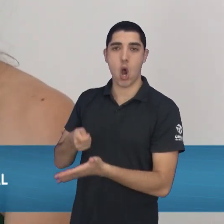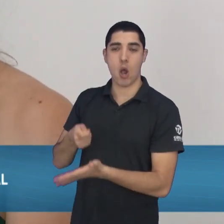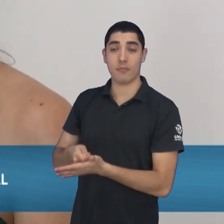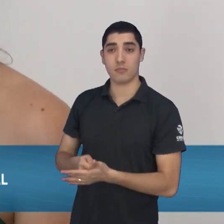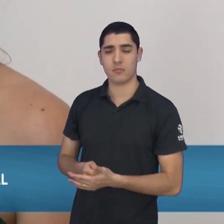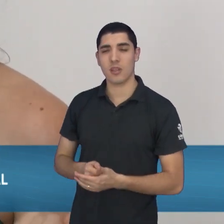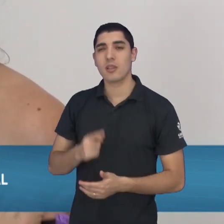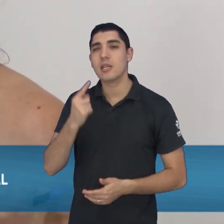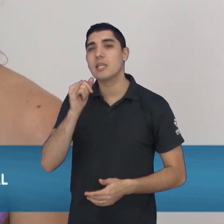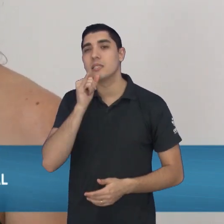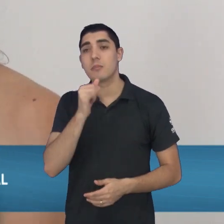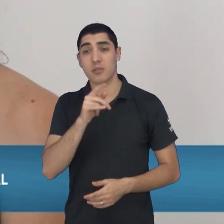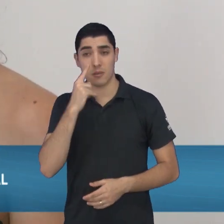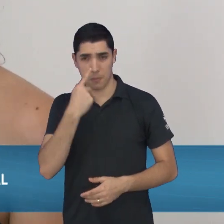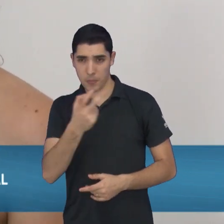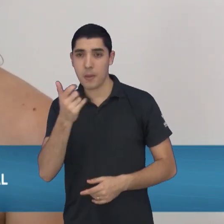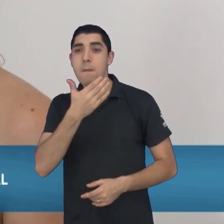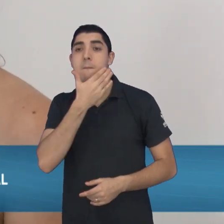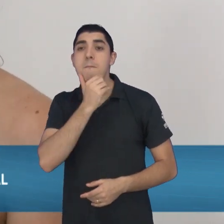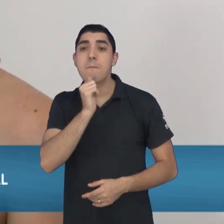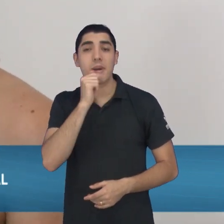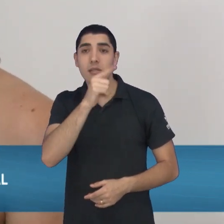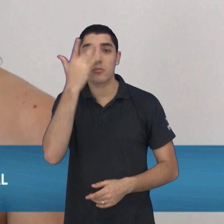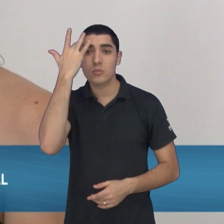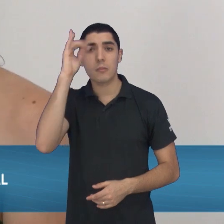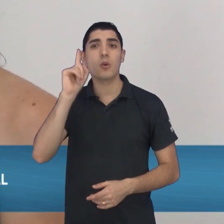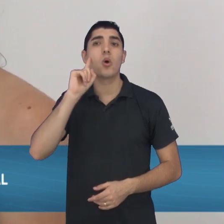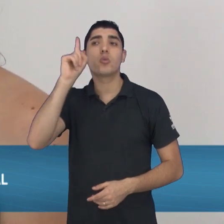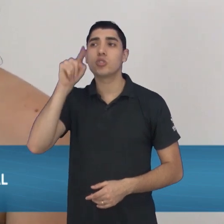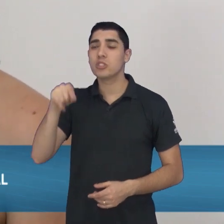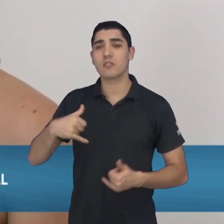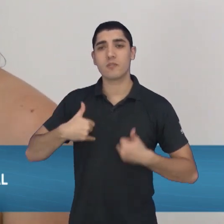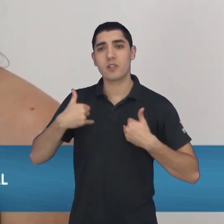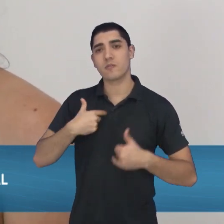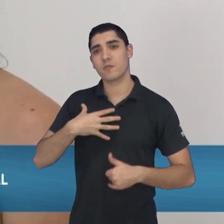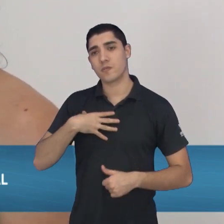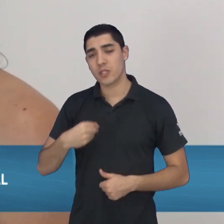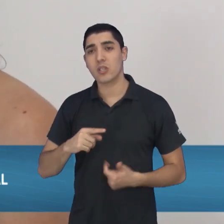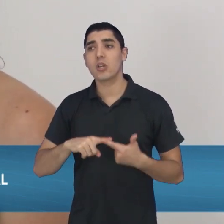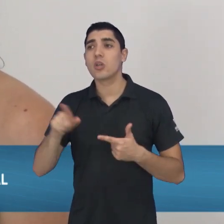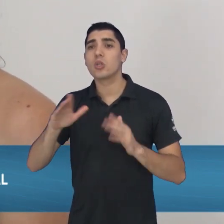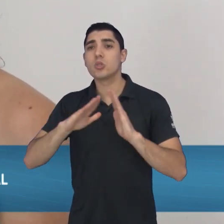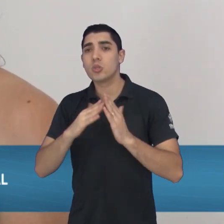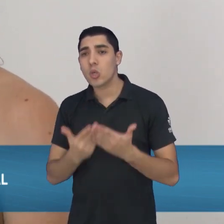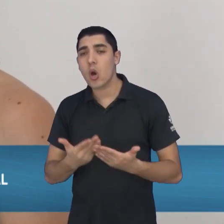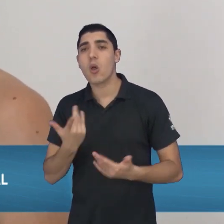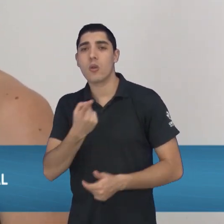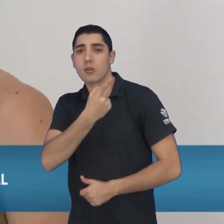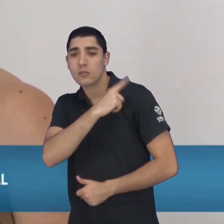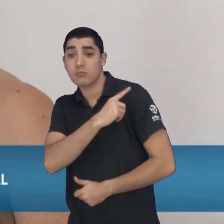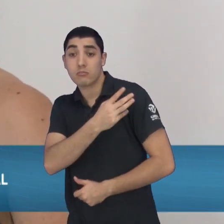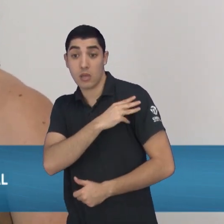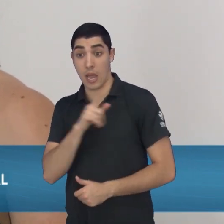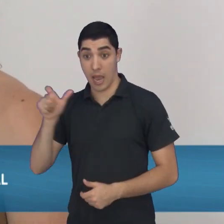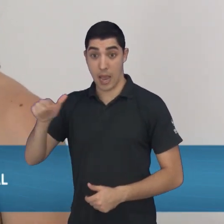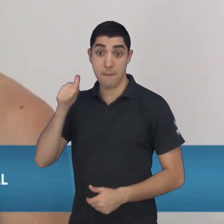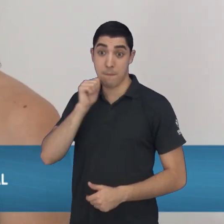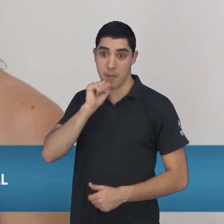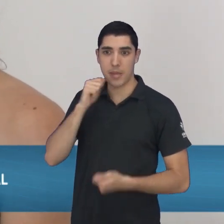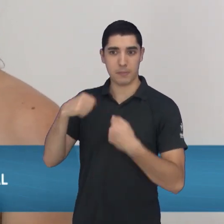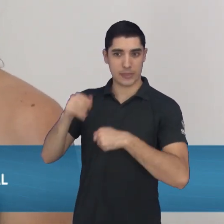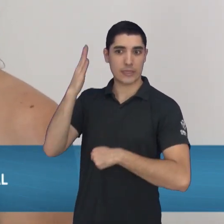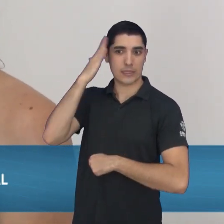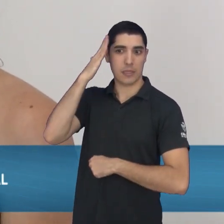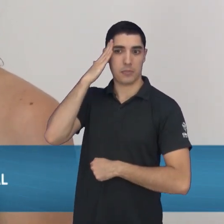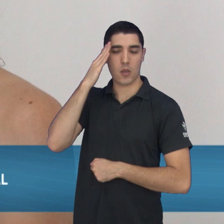sabem a data de aniversário do filho, última vez que foi no dentista, em que escola que estuda, que série que tá, e a mãe tem que saber. Né?